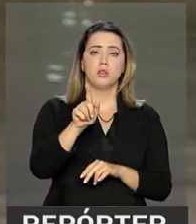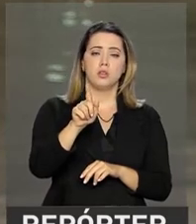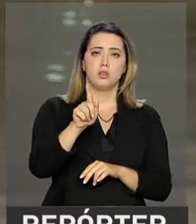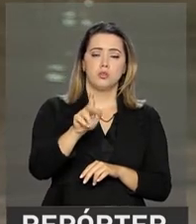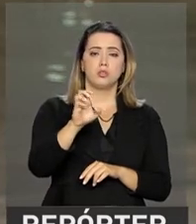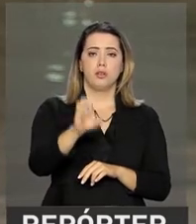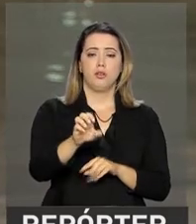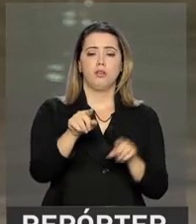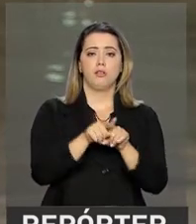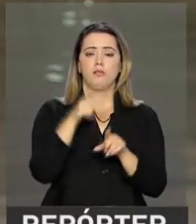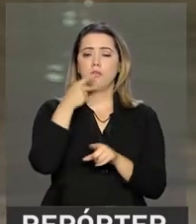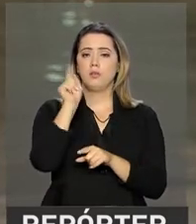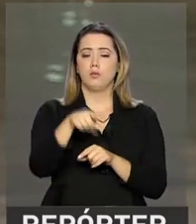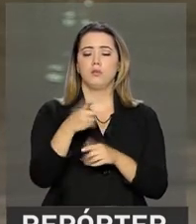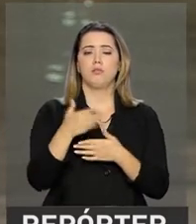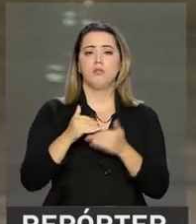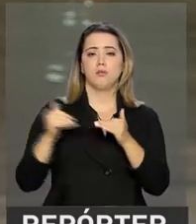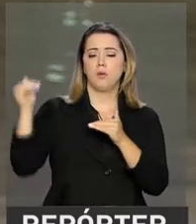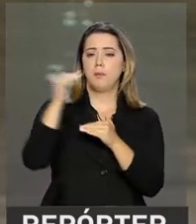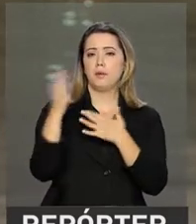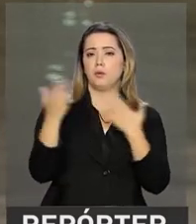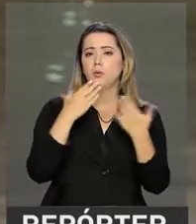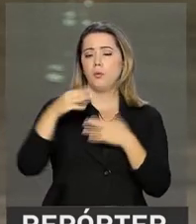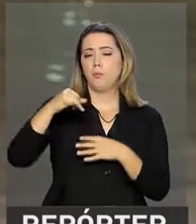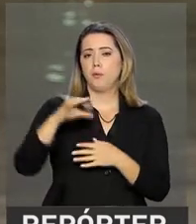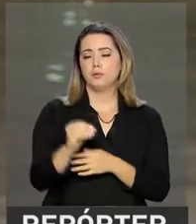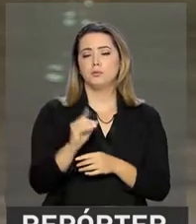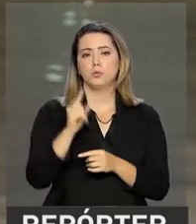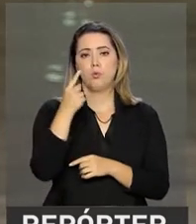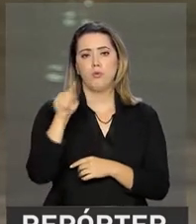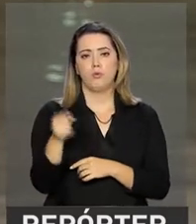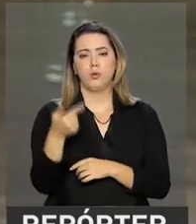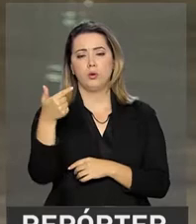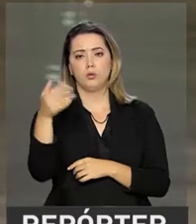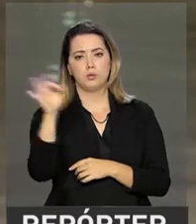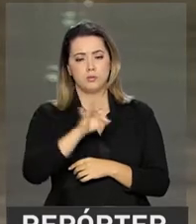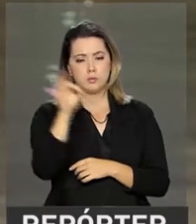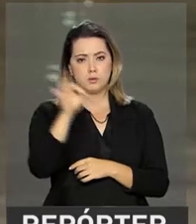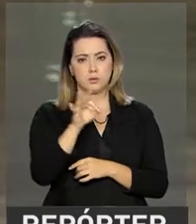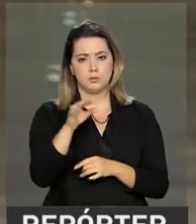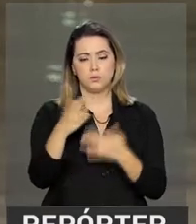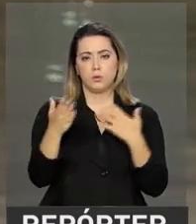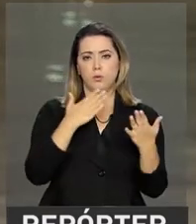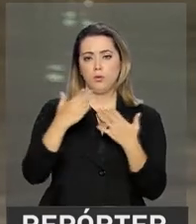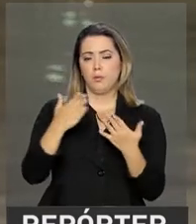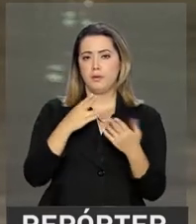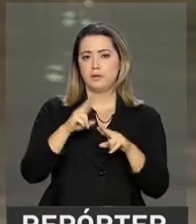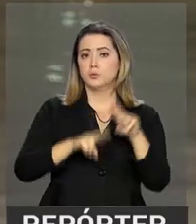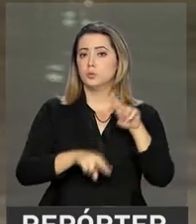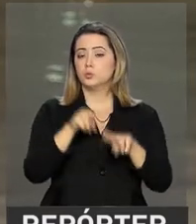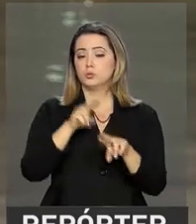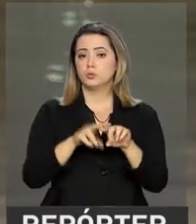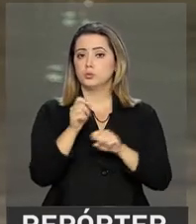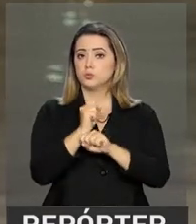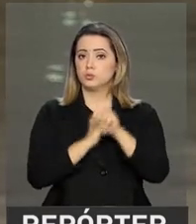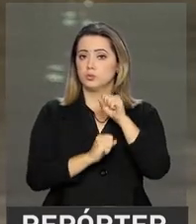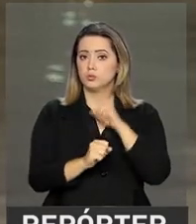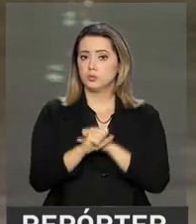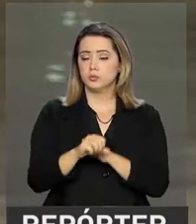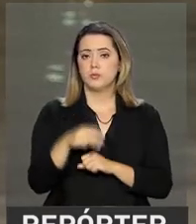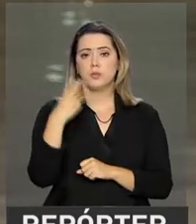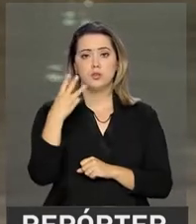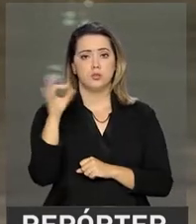junho tiveram um aumento em relação a maio de 1,2 por cento em relação a junho do ano passado de 3